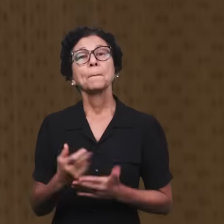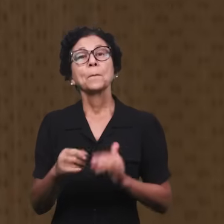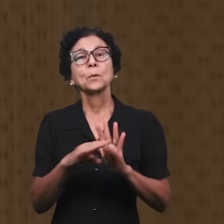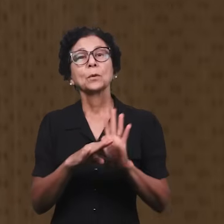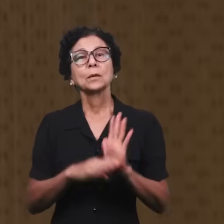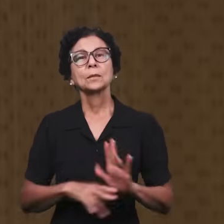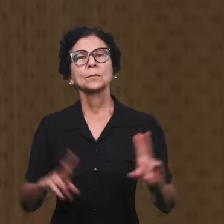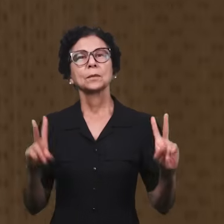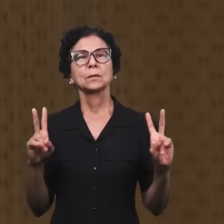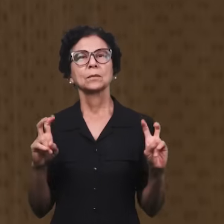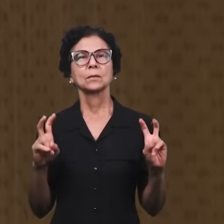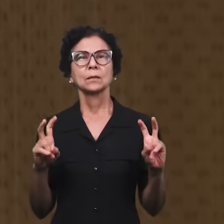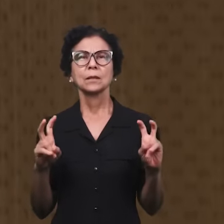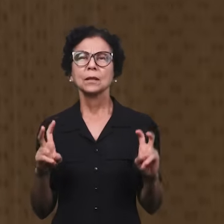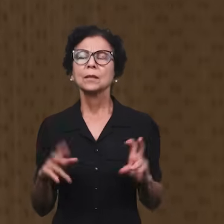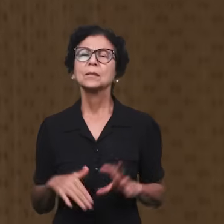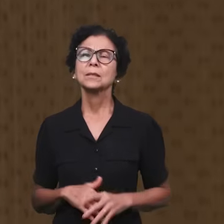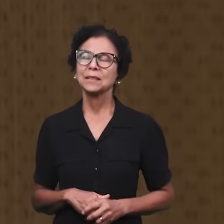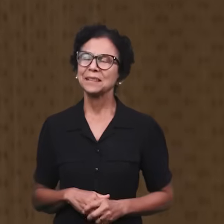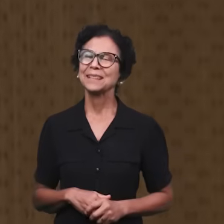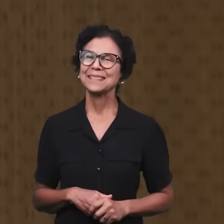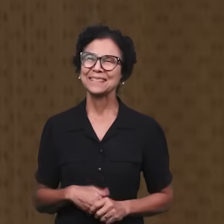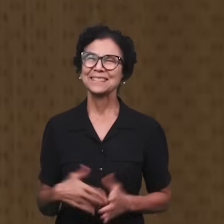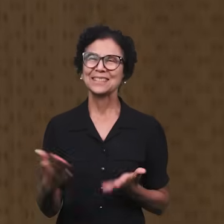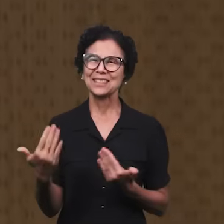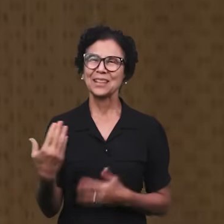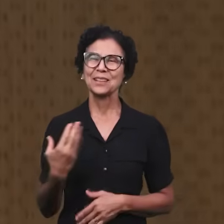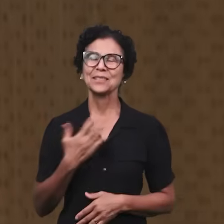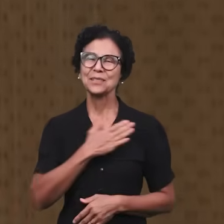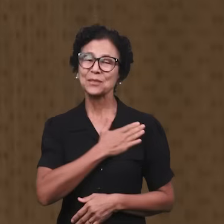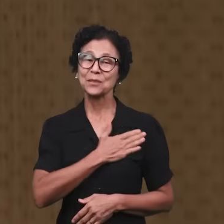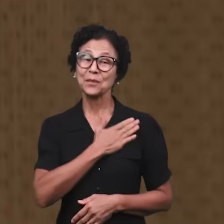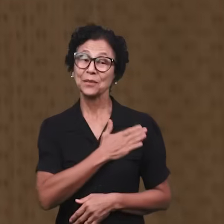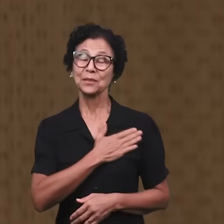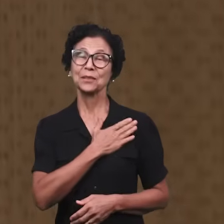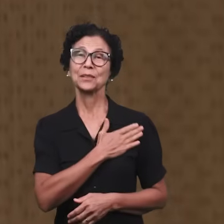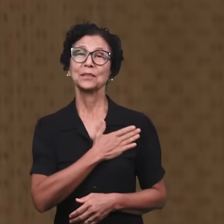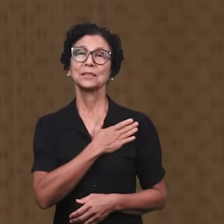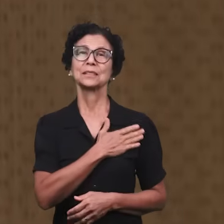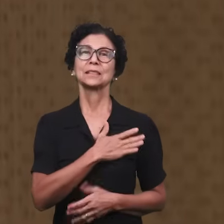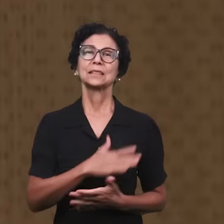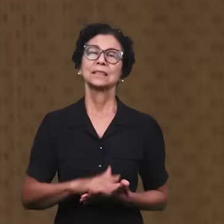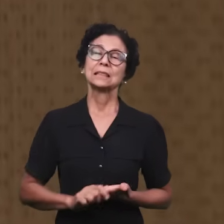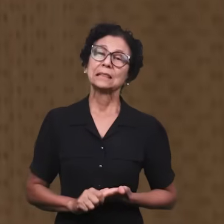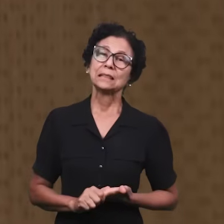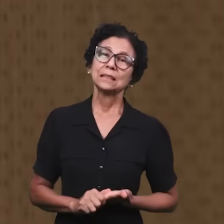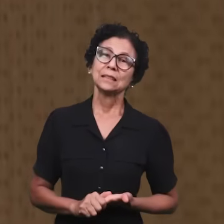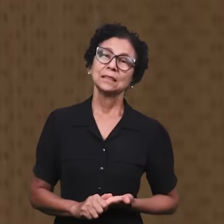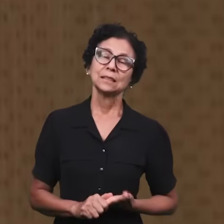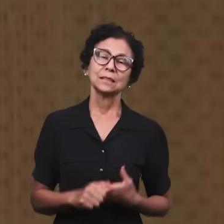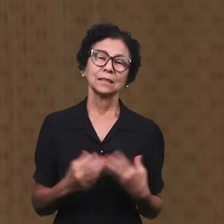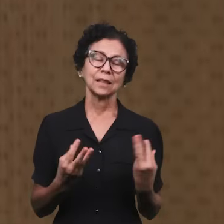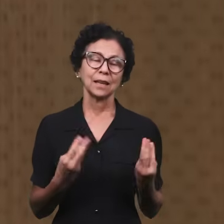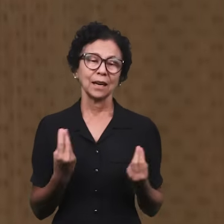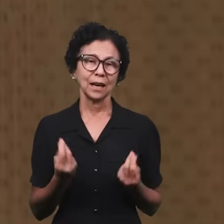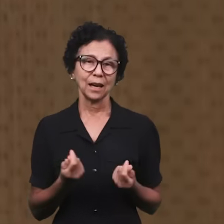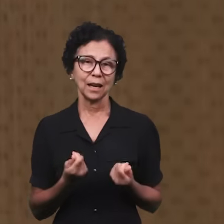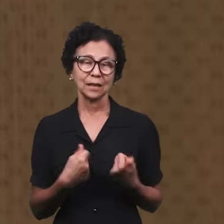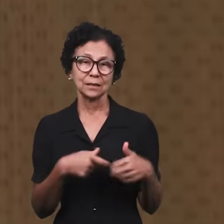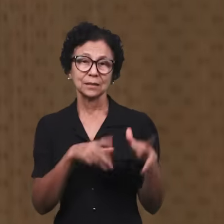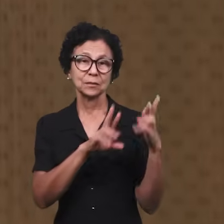com um tema que os jovens eles gostam e eles aplicam, porque é um tema que é o início, na verdade, da estabilidade,